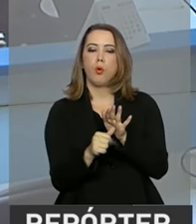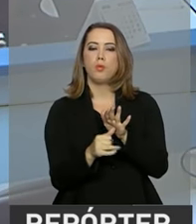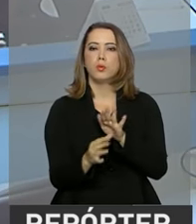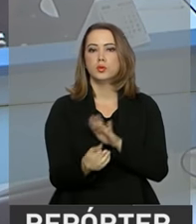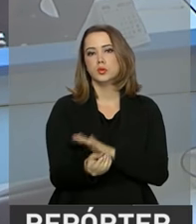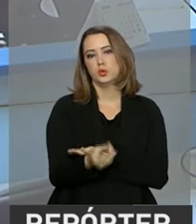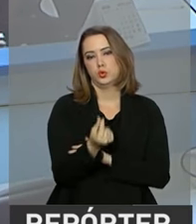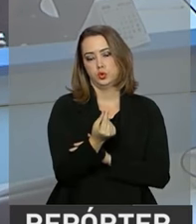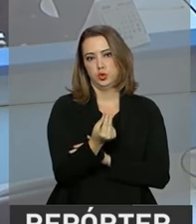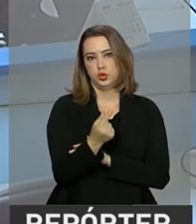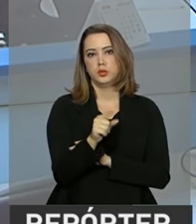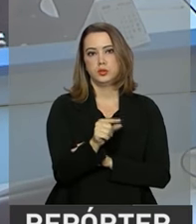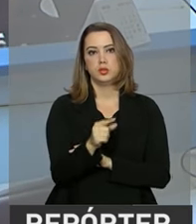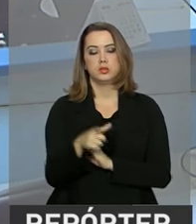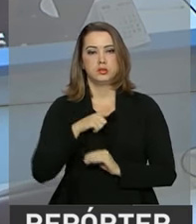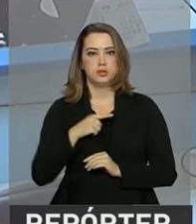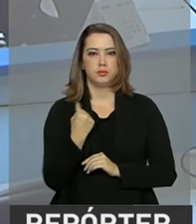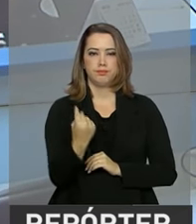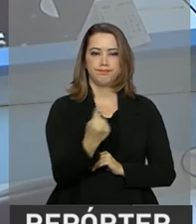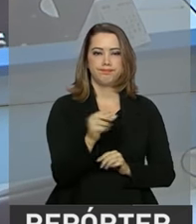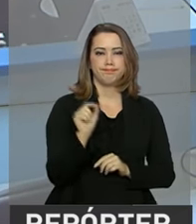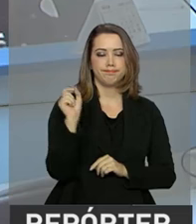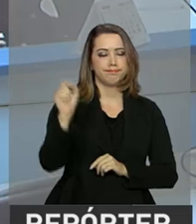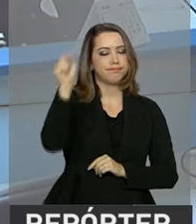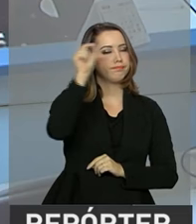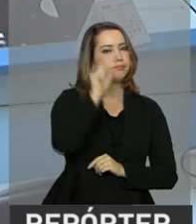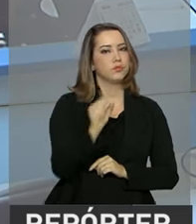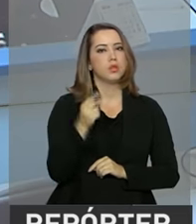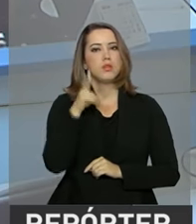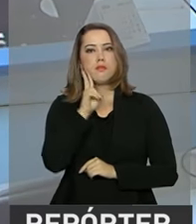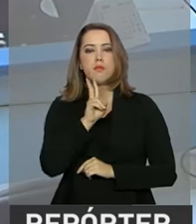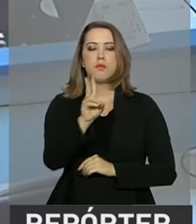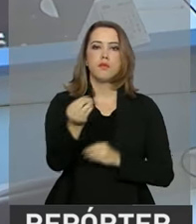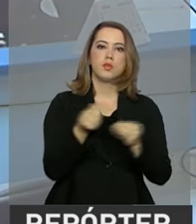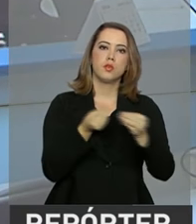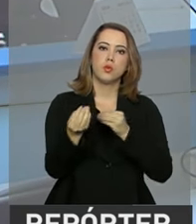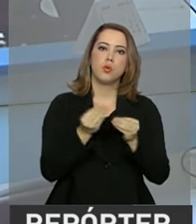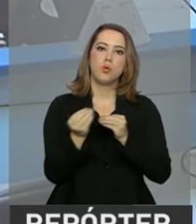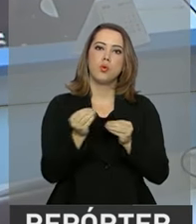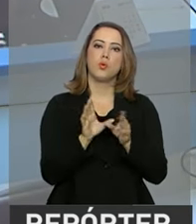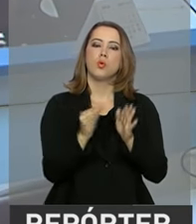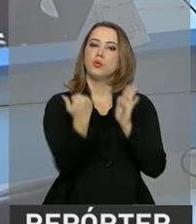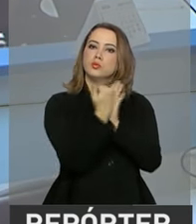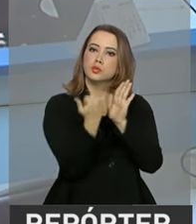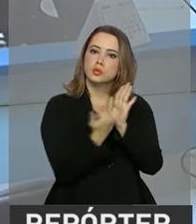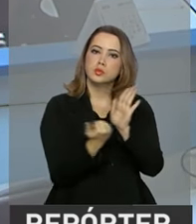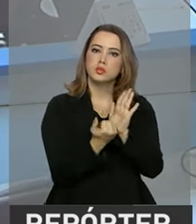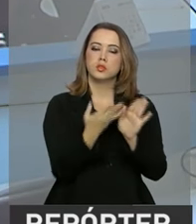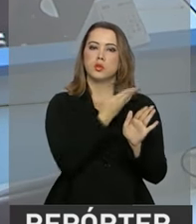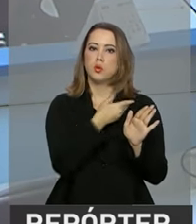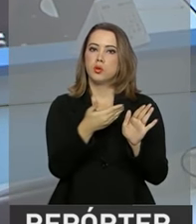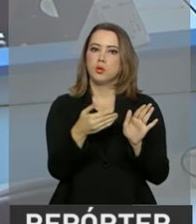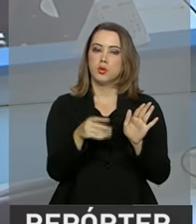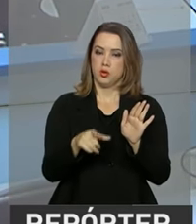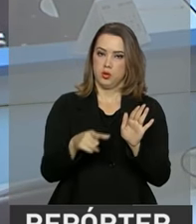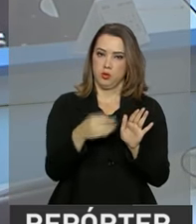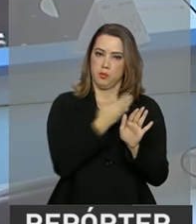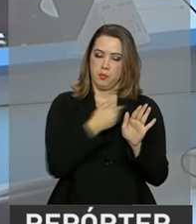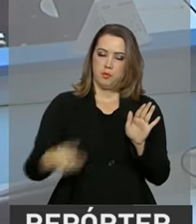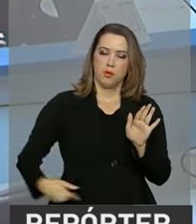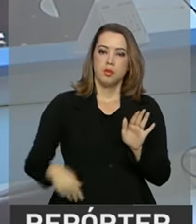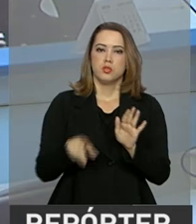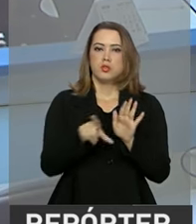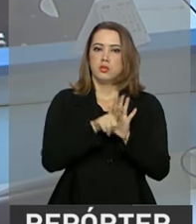país a operação que apura O desvio de recursos públicos em projetos beneficiados pela lei Ruan é um dos